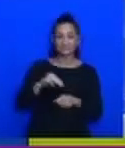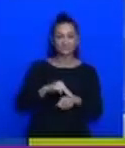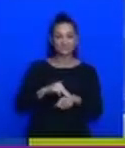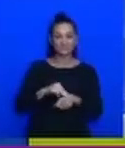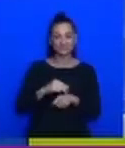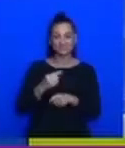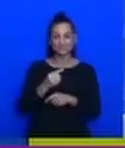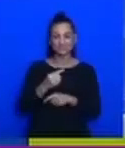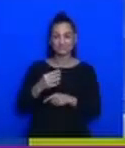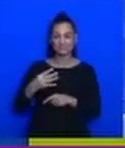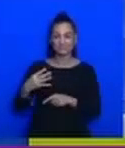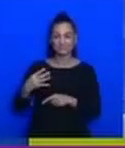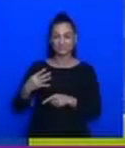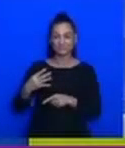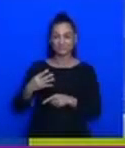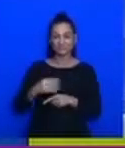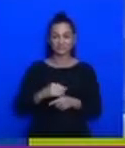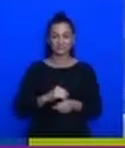Marrom número 14.